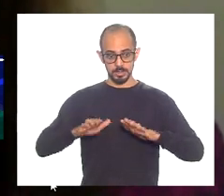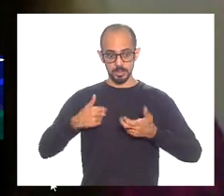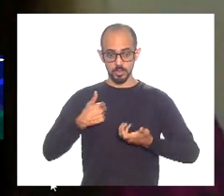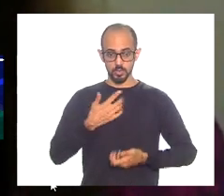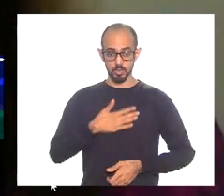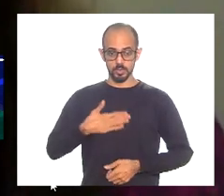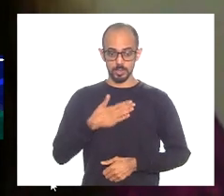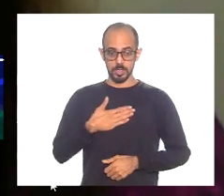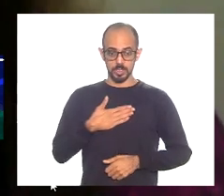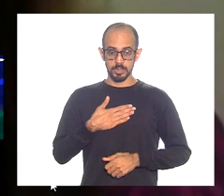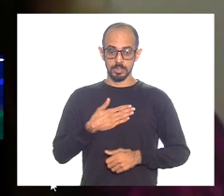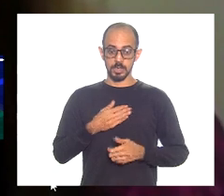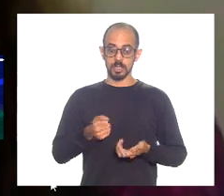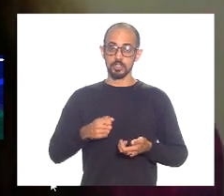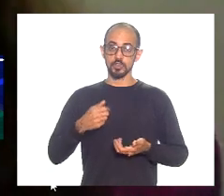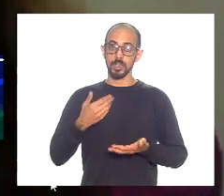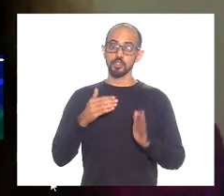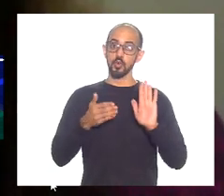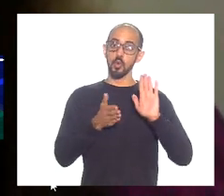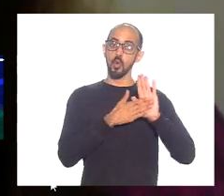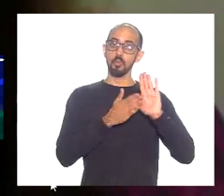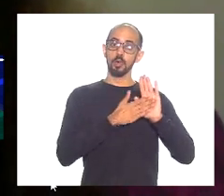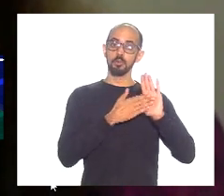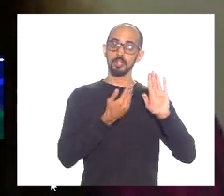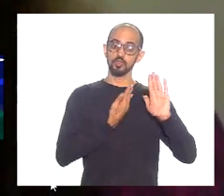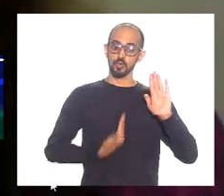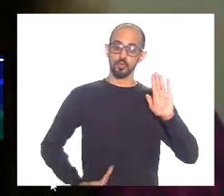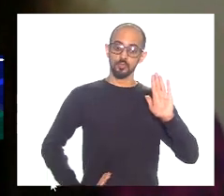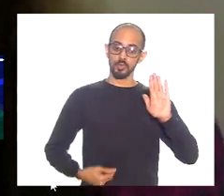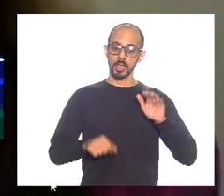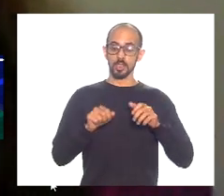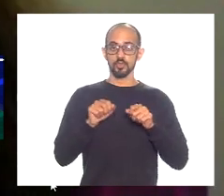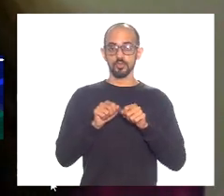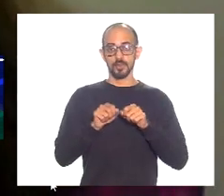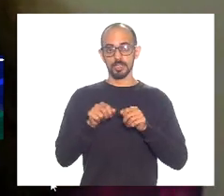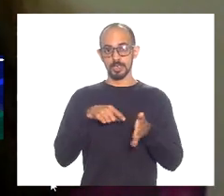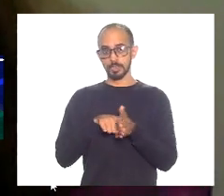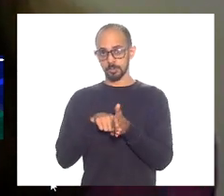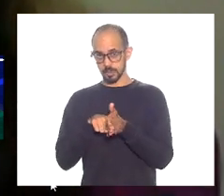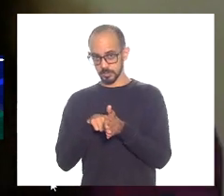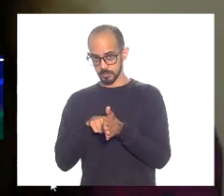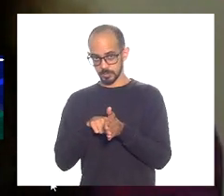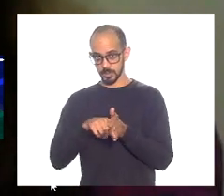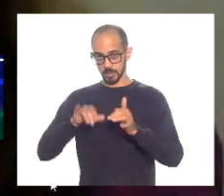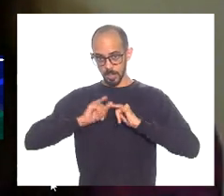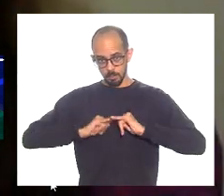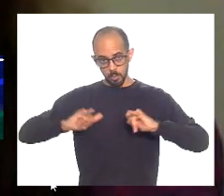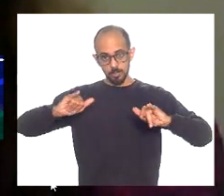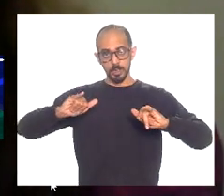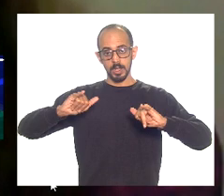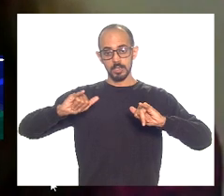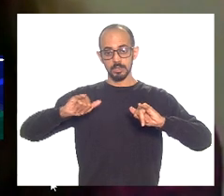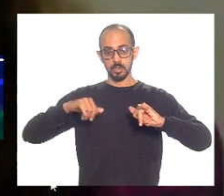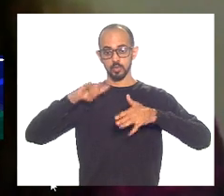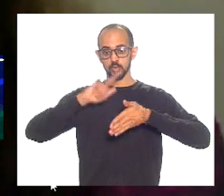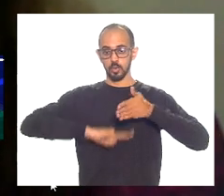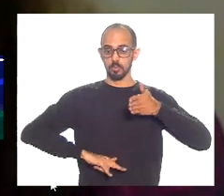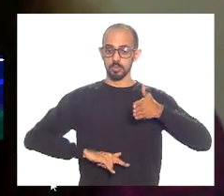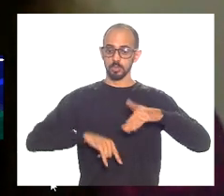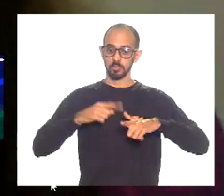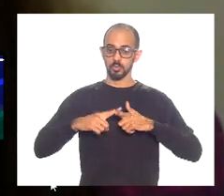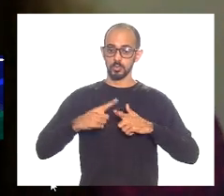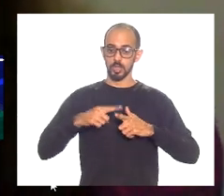o compromisso do governo na realização dessa pesquisa e na publicação desse documento, porque o que